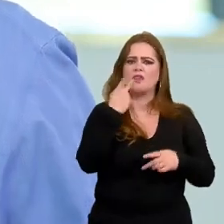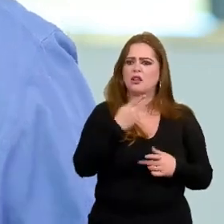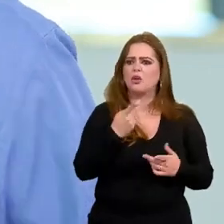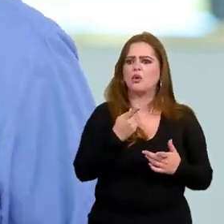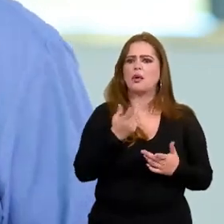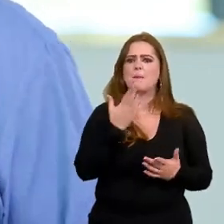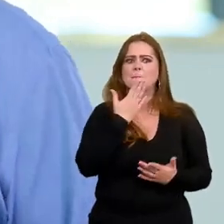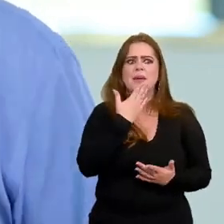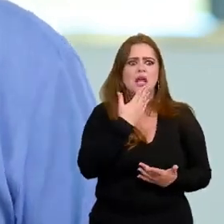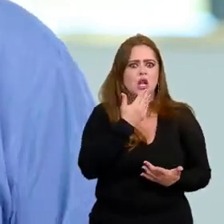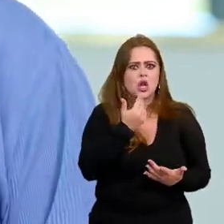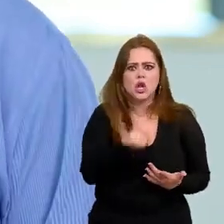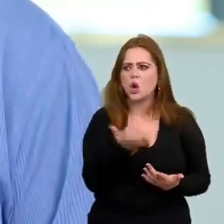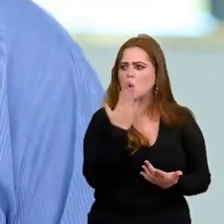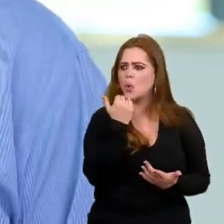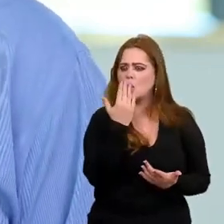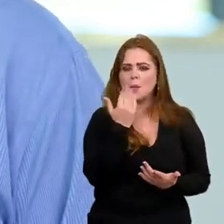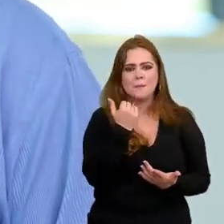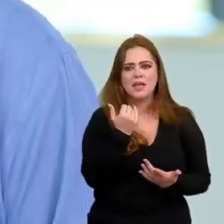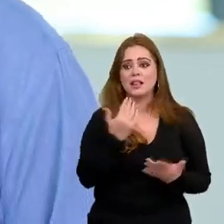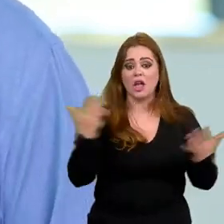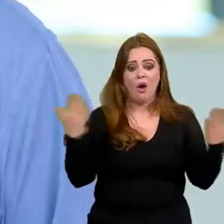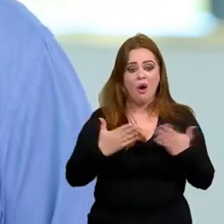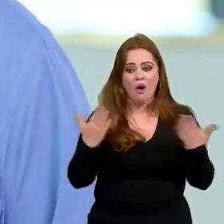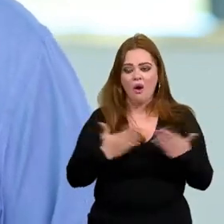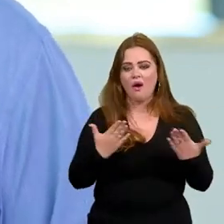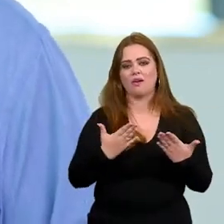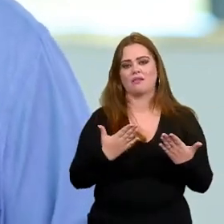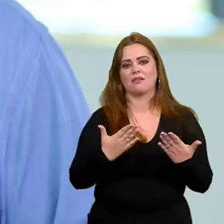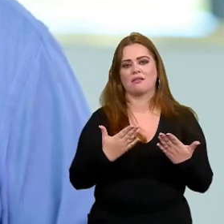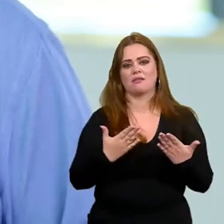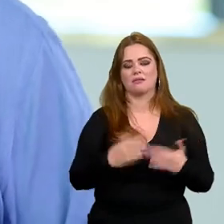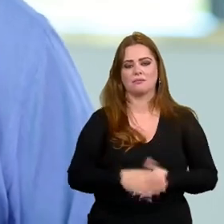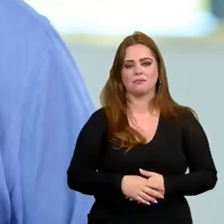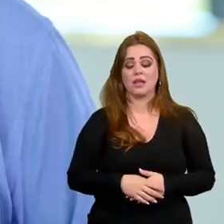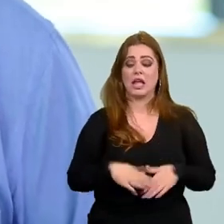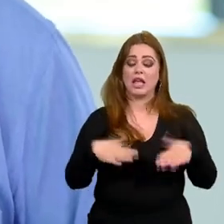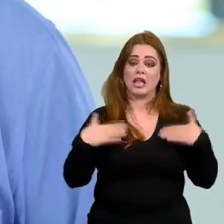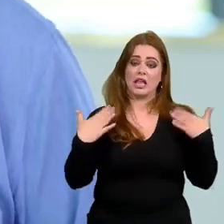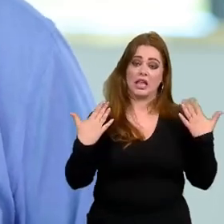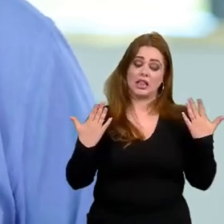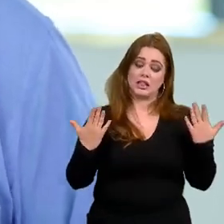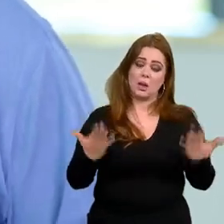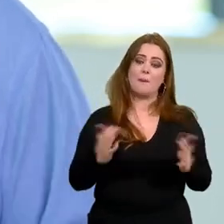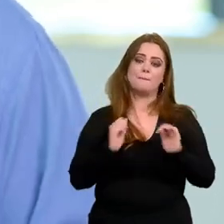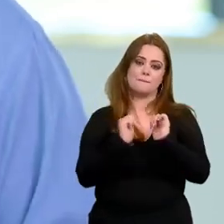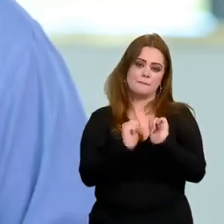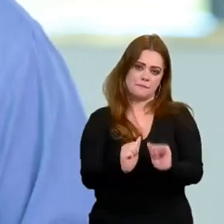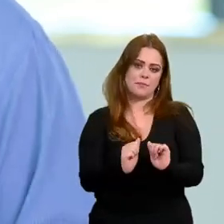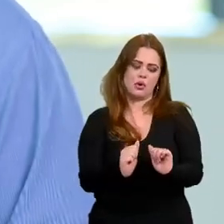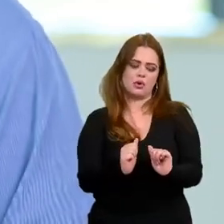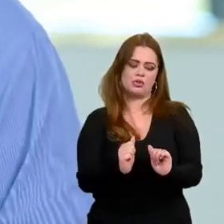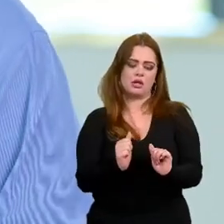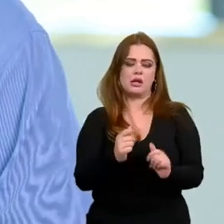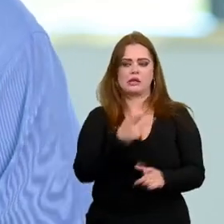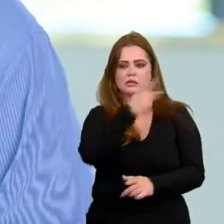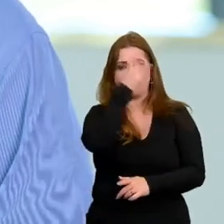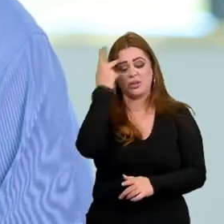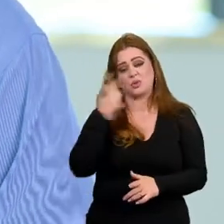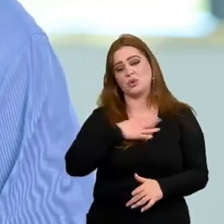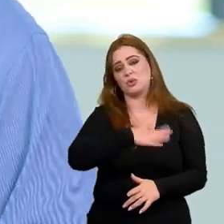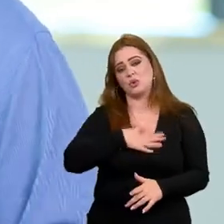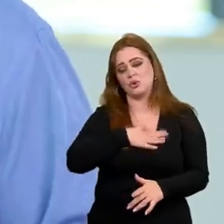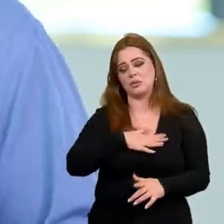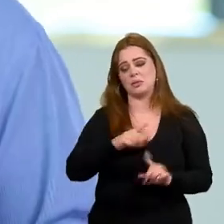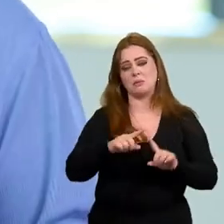Espanha. Então... Pode ser que de vez em quando as pessoas gostem, mas eu normalmente não consigo comer bem